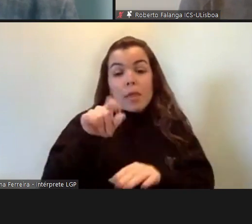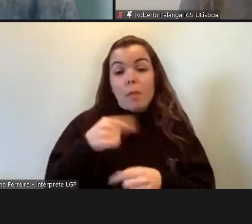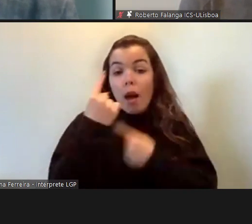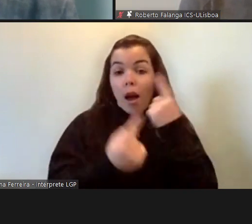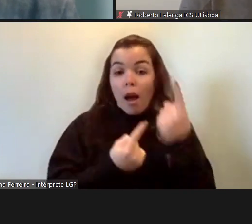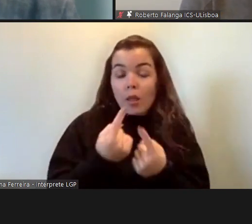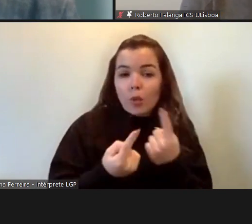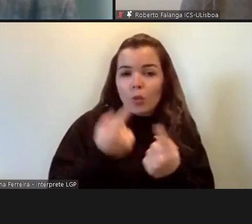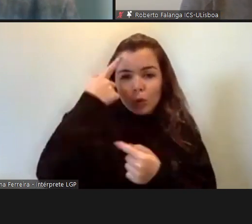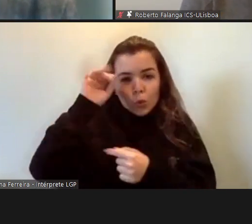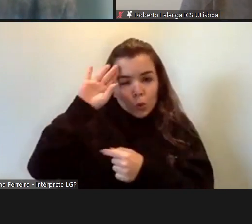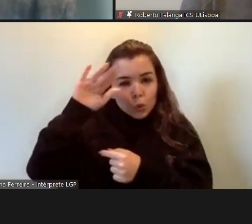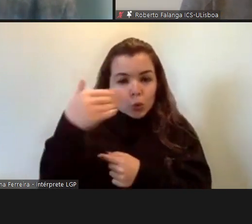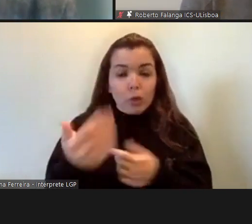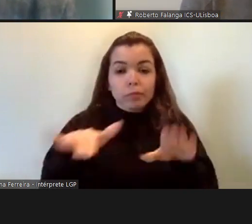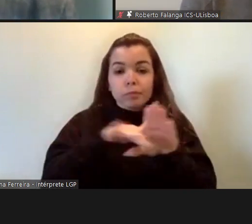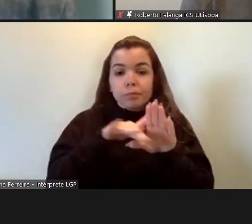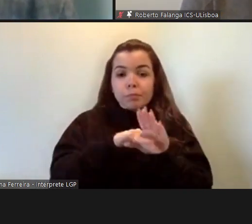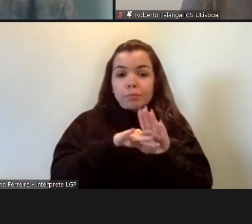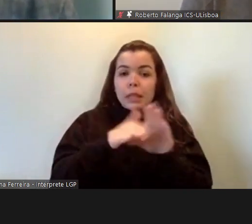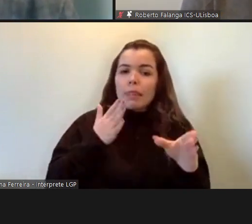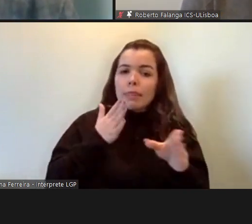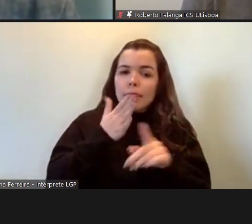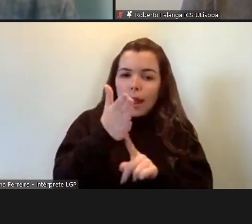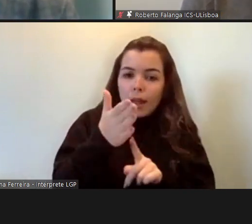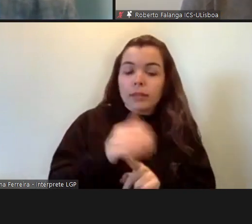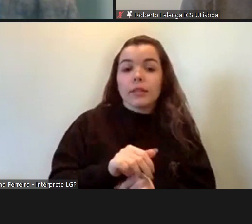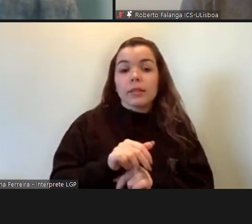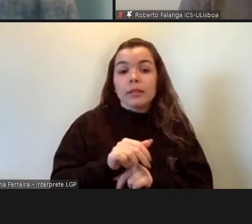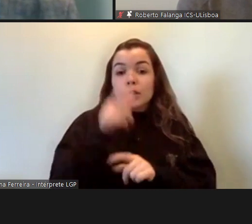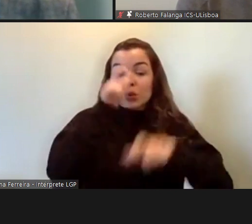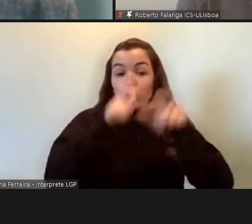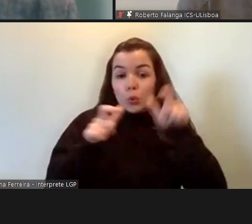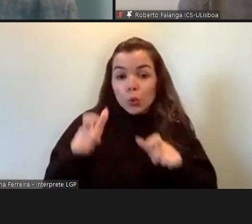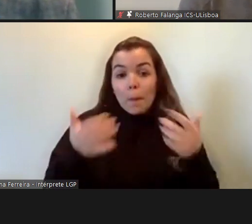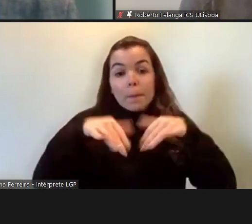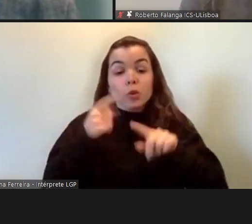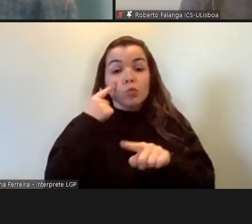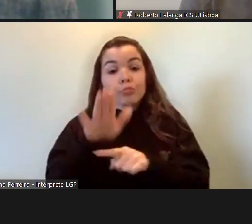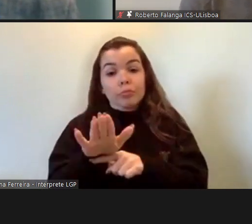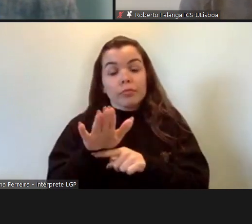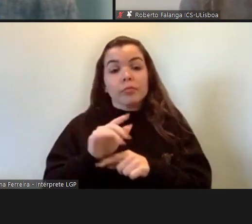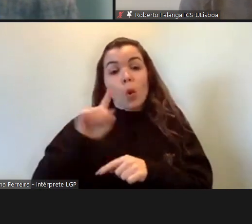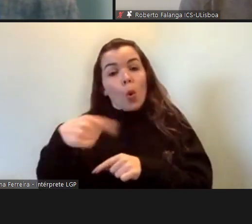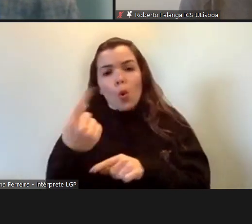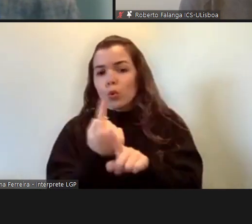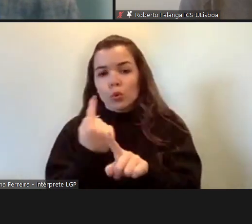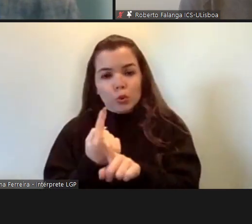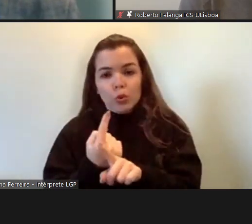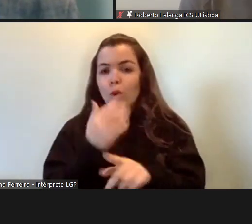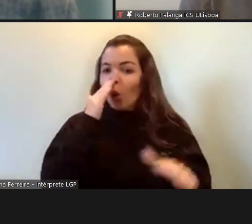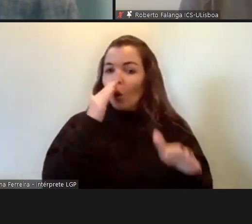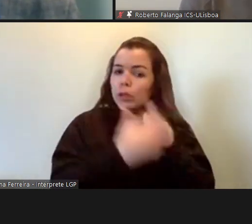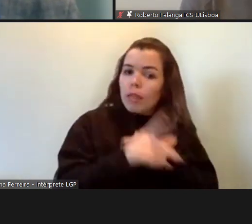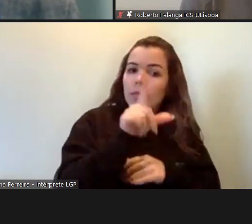previsões sobre a participação direta dos cidadãos. Mas, por exemplo, outras coisas aconteceram.